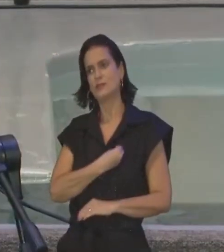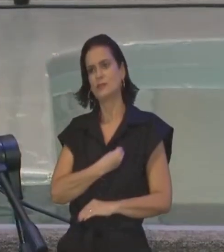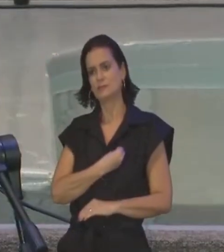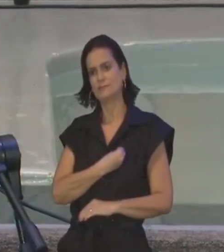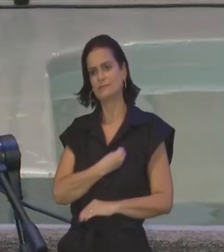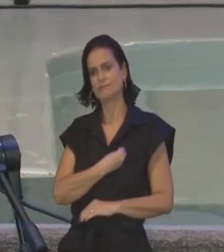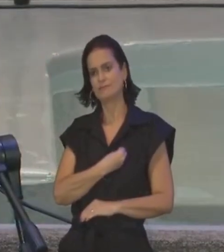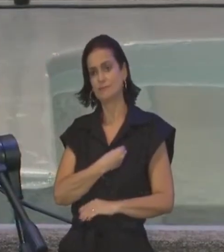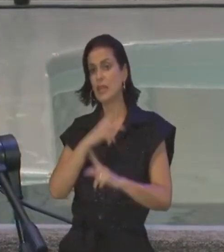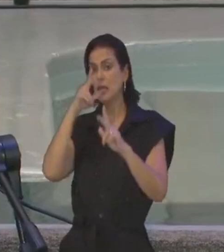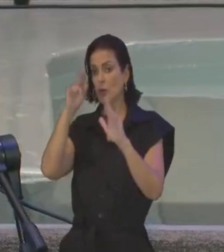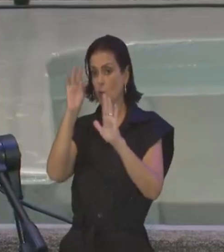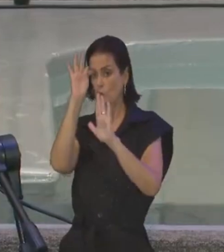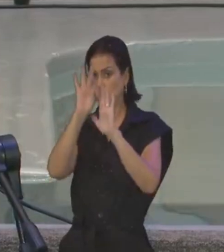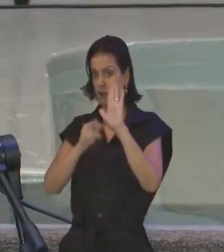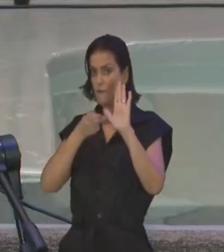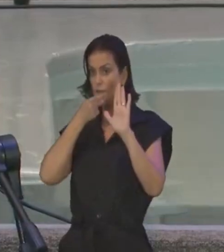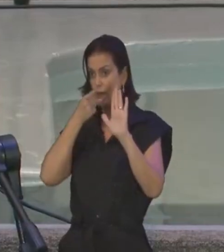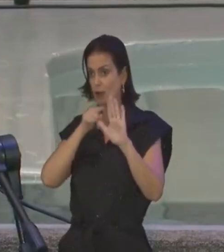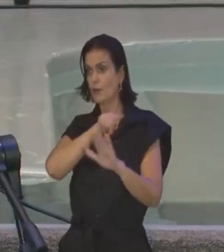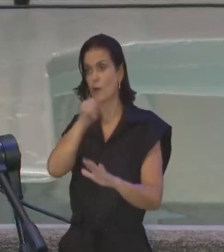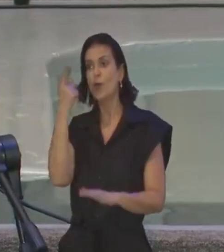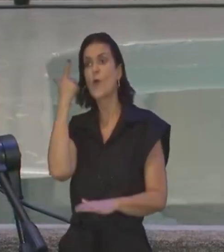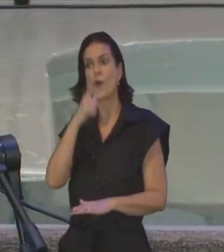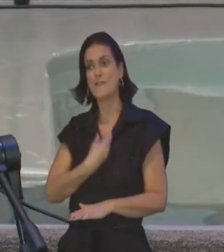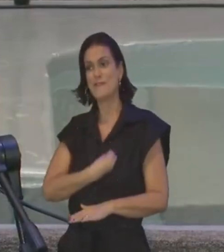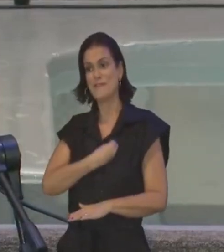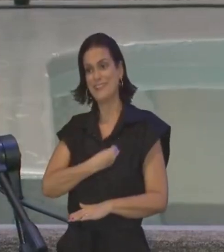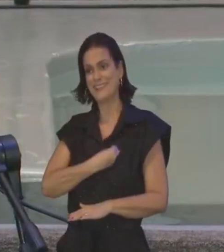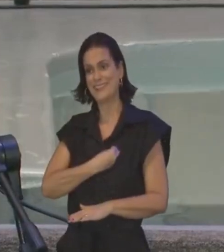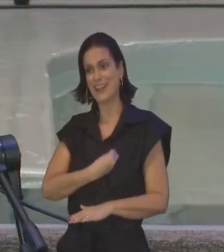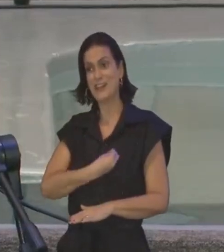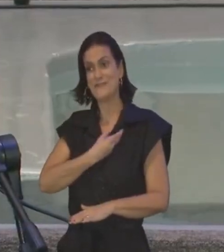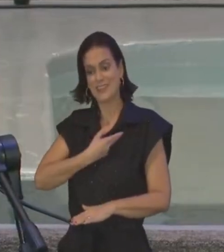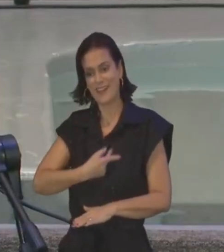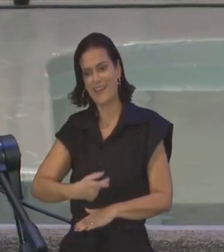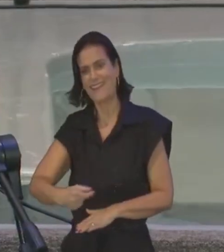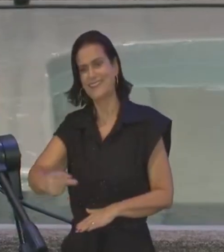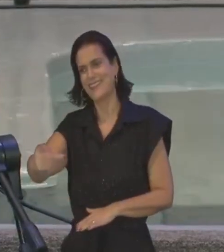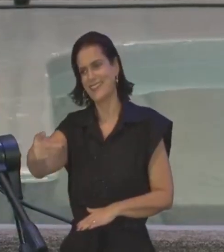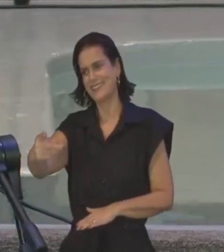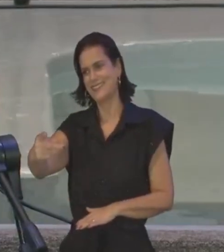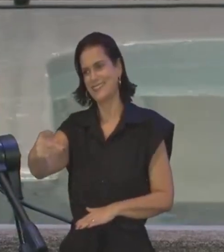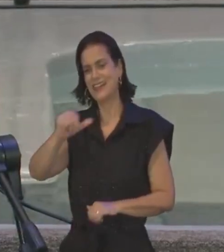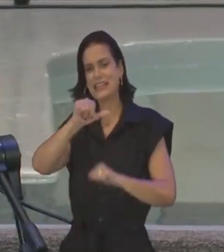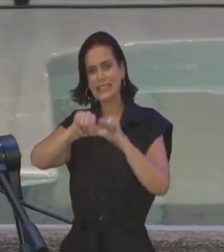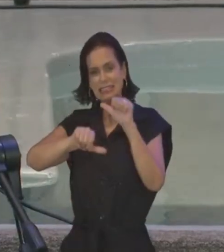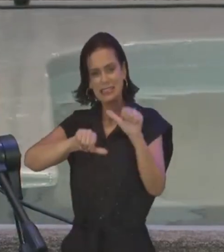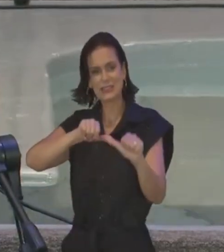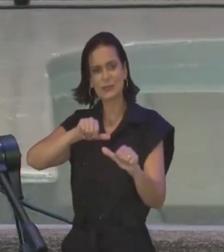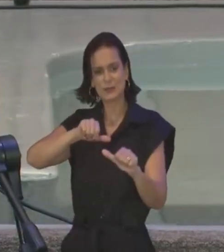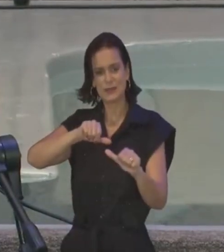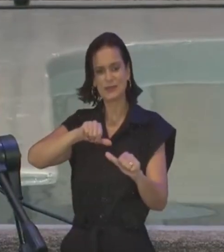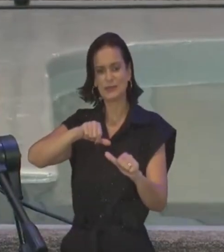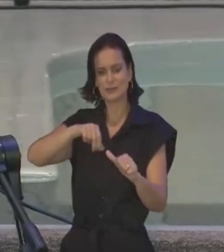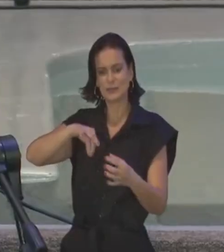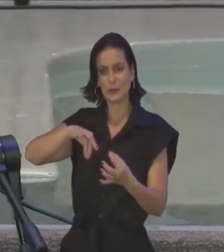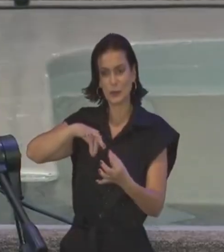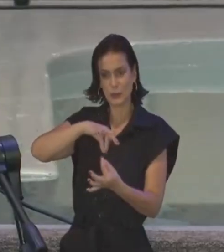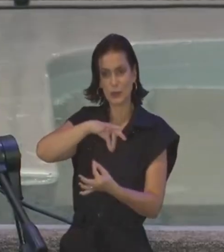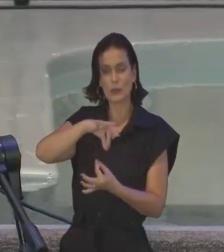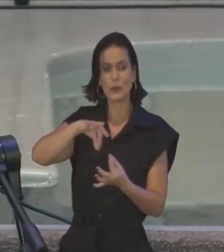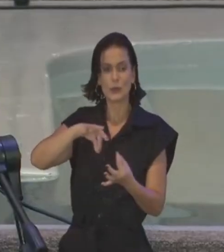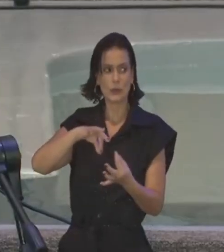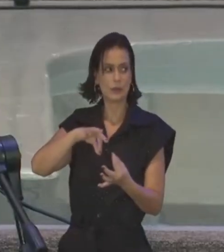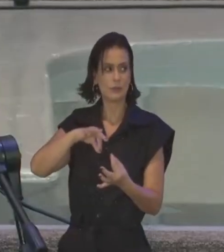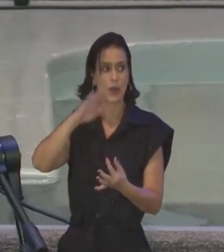conforme diz esse texto, vocês viverão, vocês serão transformados pelo Espírito Santo de Deus, e vocês crerão como